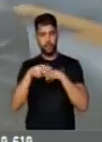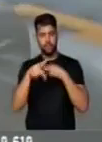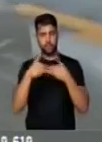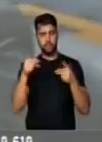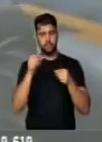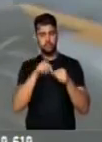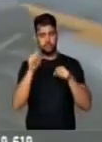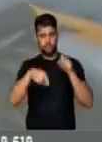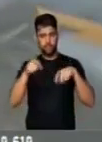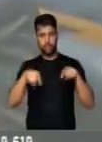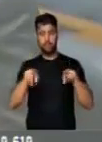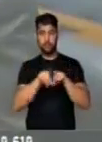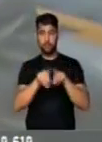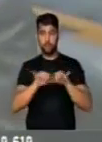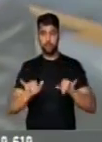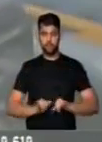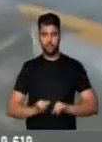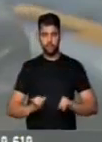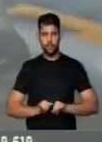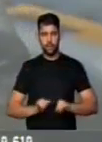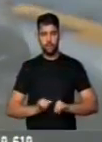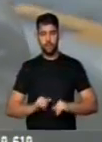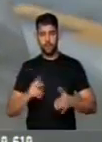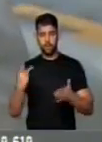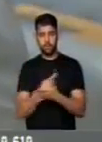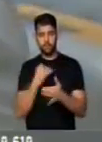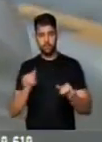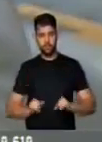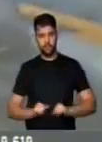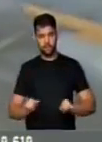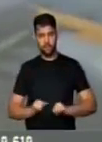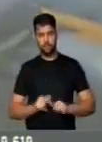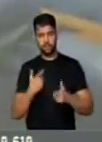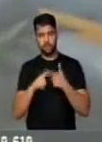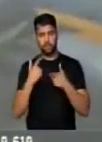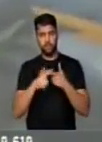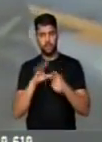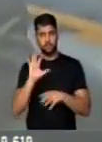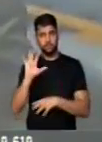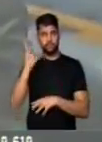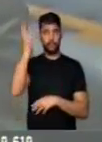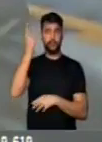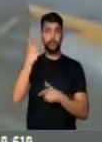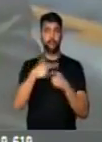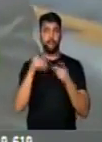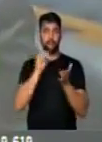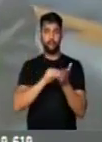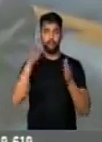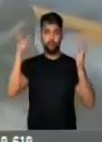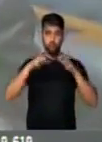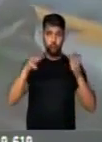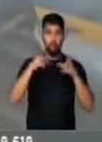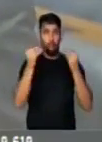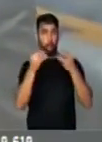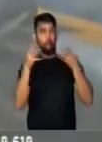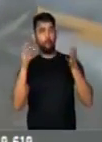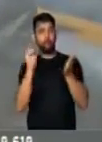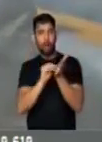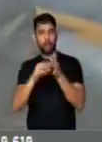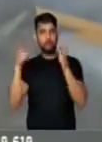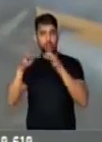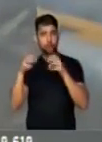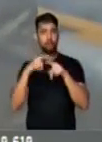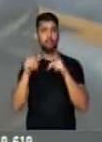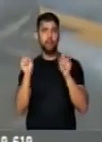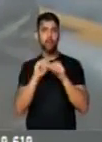e produtores que também sofreram e que sofrem com as condições e variações climáticas, pudesse ser acolhido,